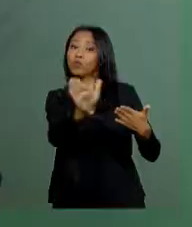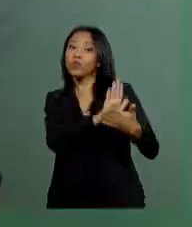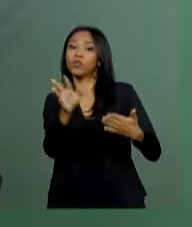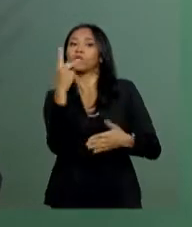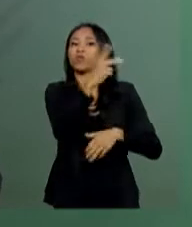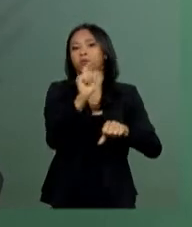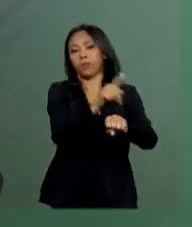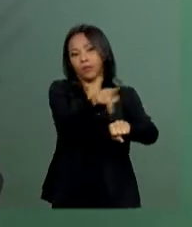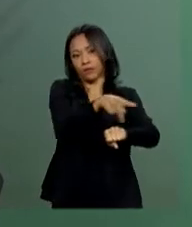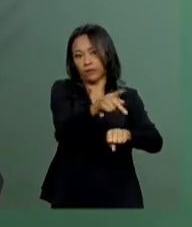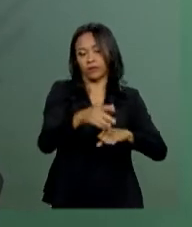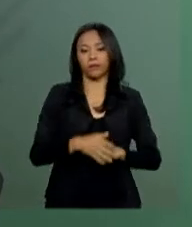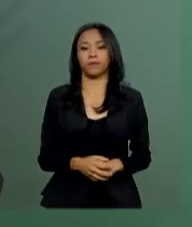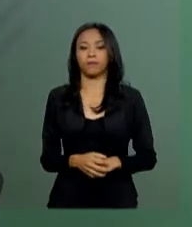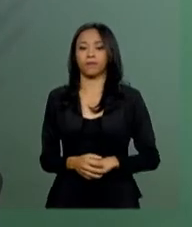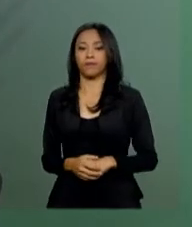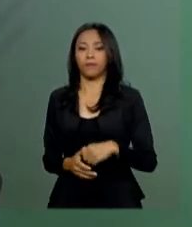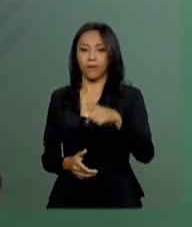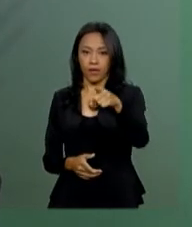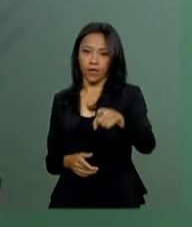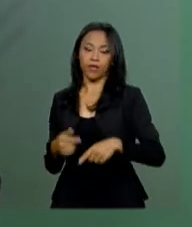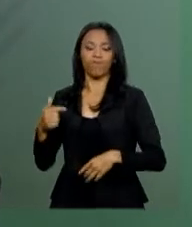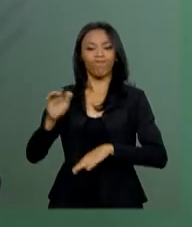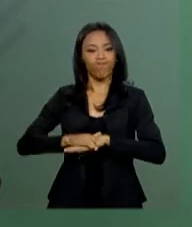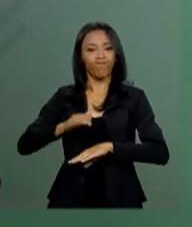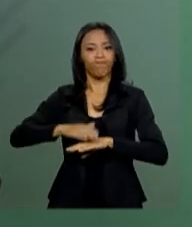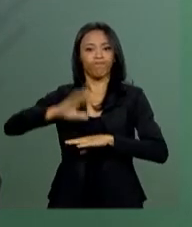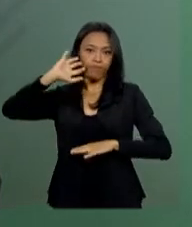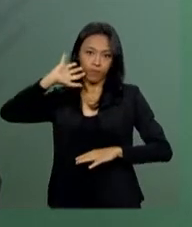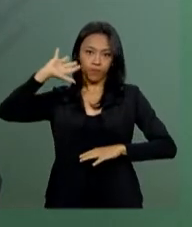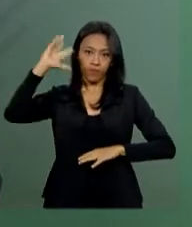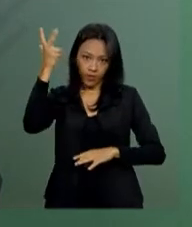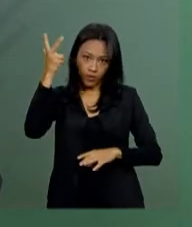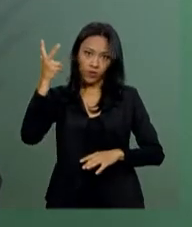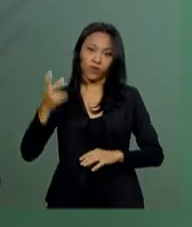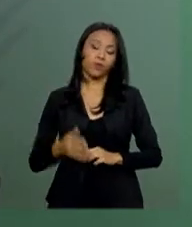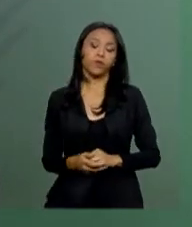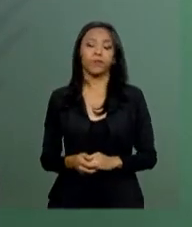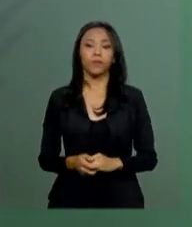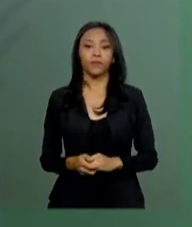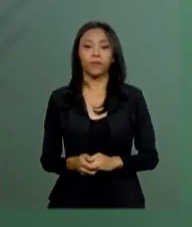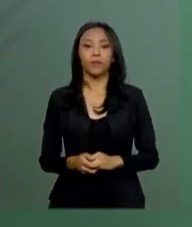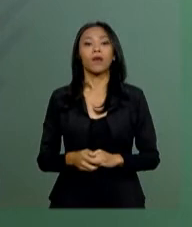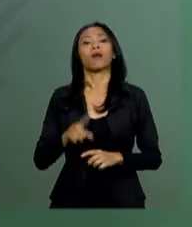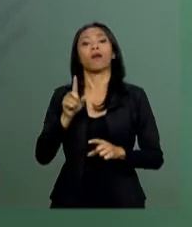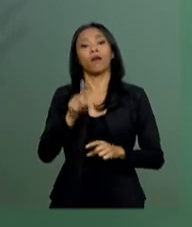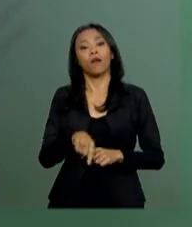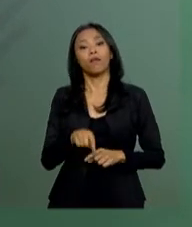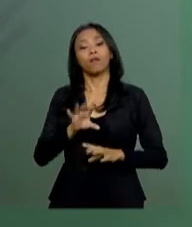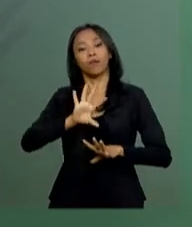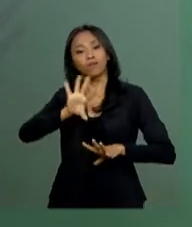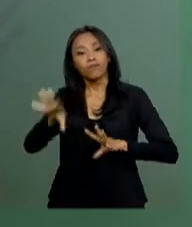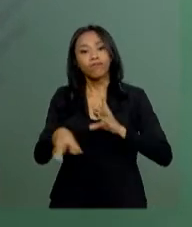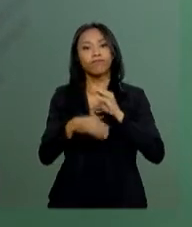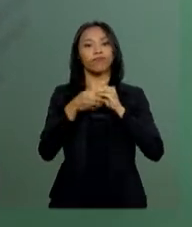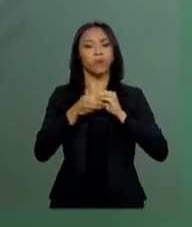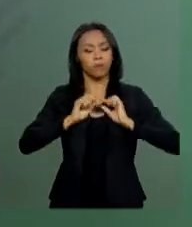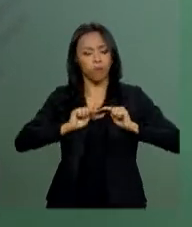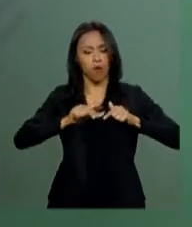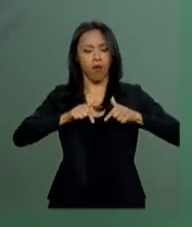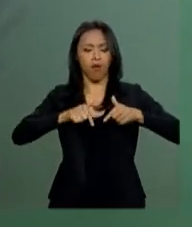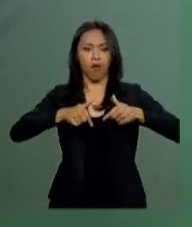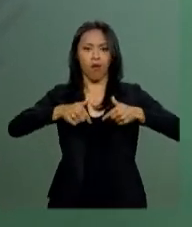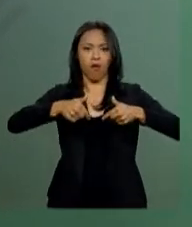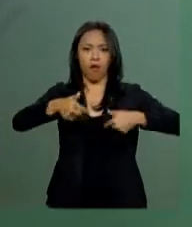vizinho. Eu tomei essa decisão para complementar as ações